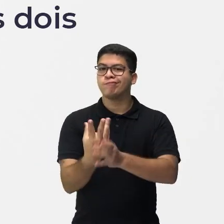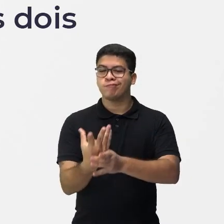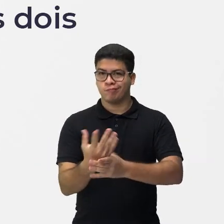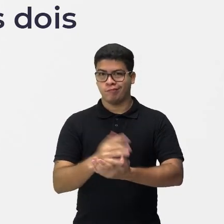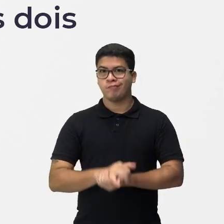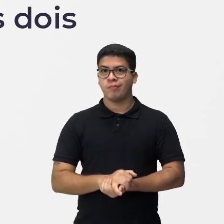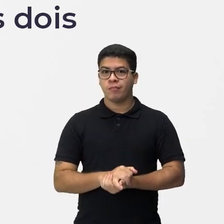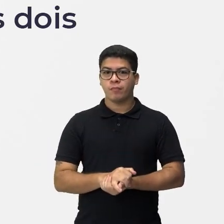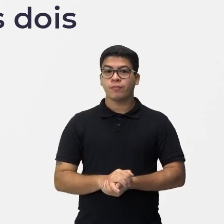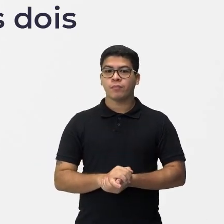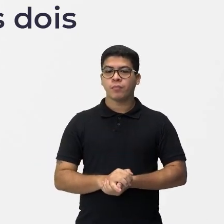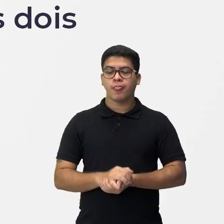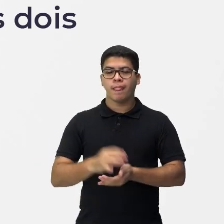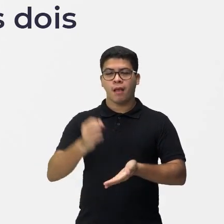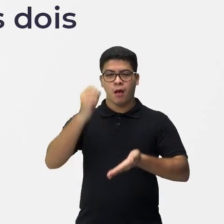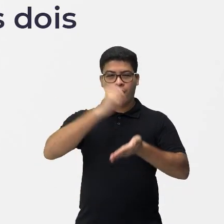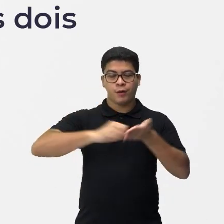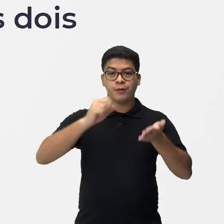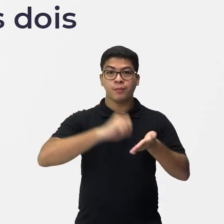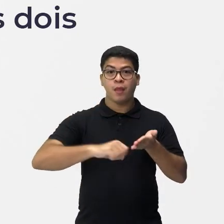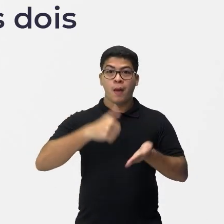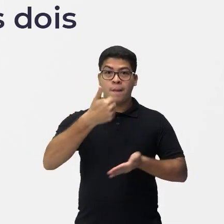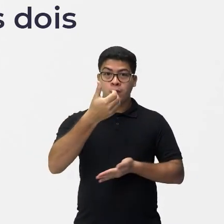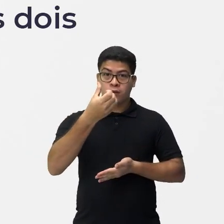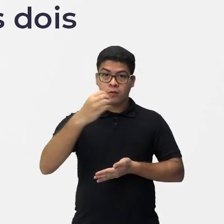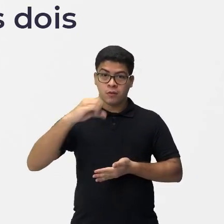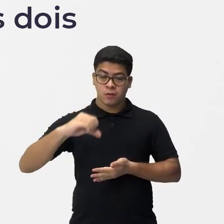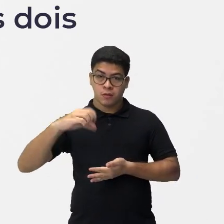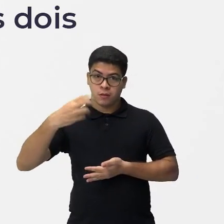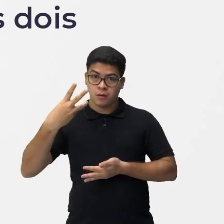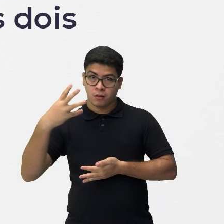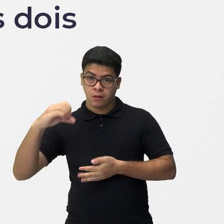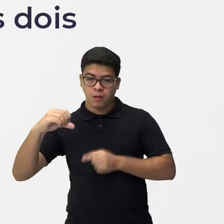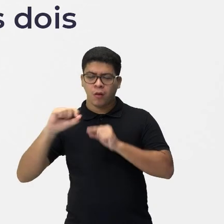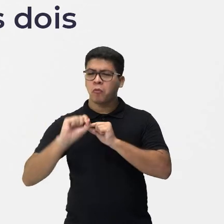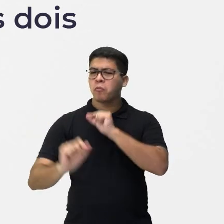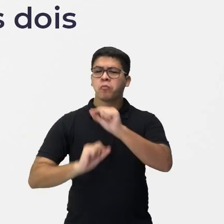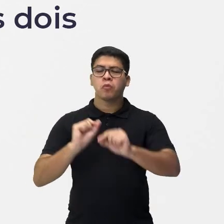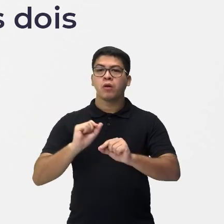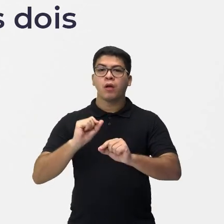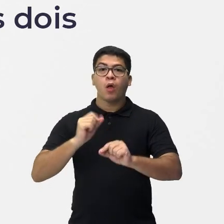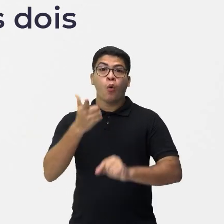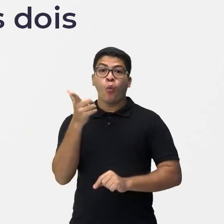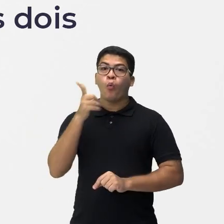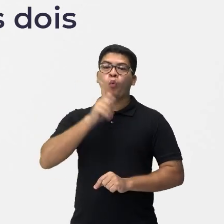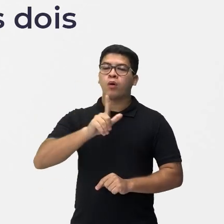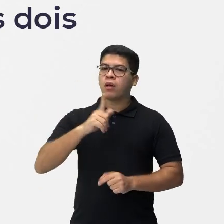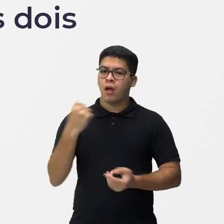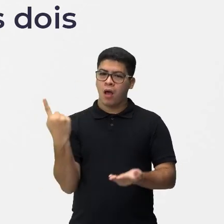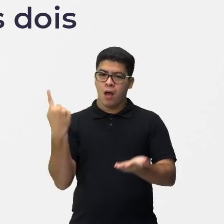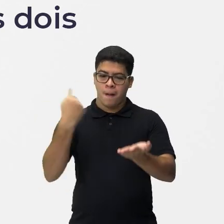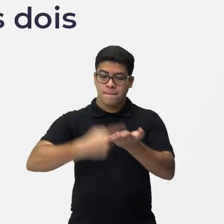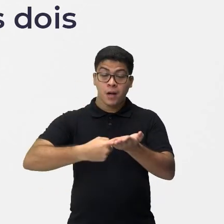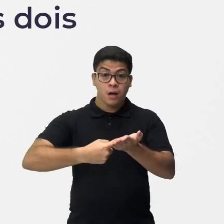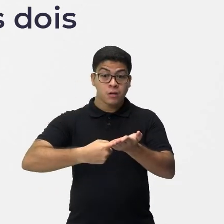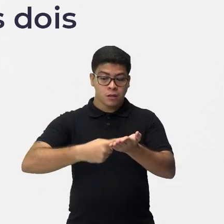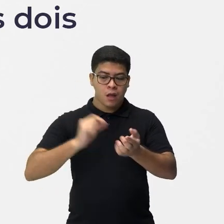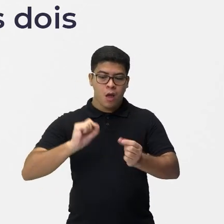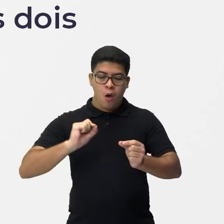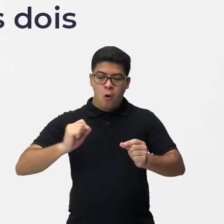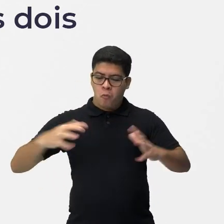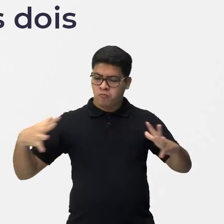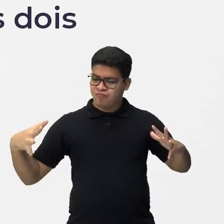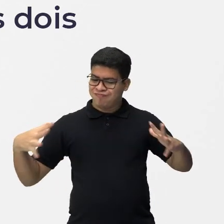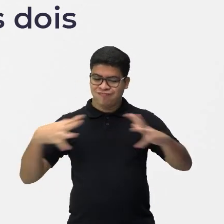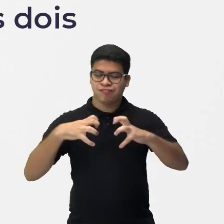Assinado em 1939, o Pacto Germânico-Soviético garantia a não agressão entre a União Soviética e o Terceiro Reich.